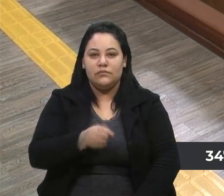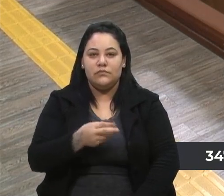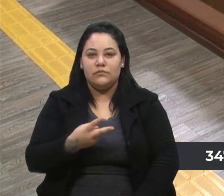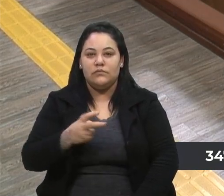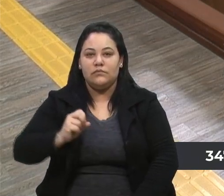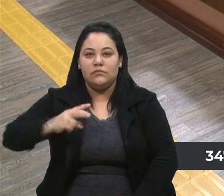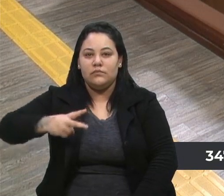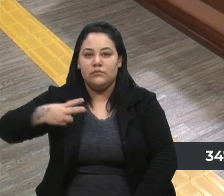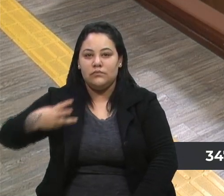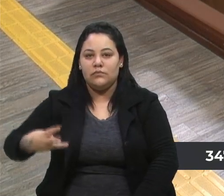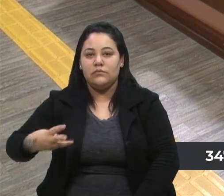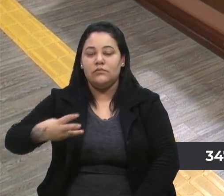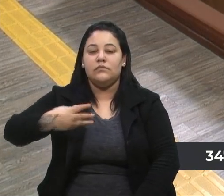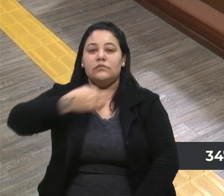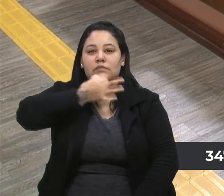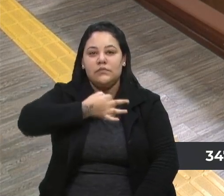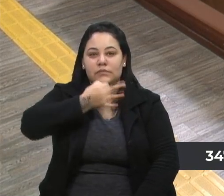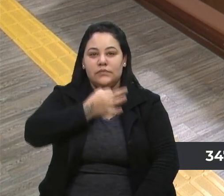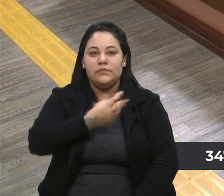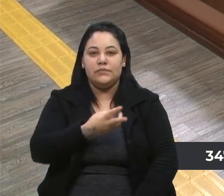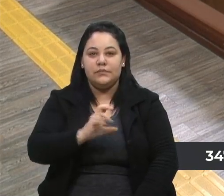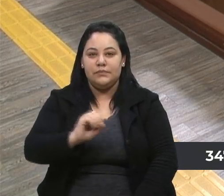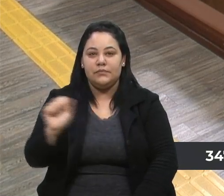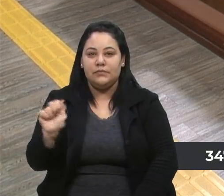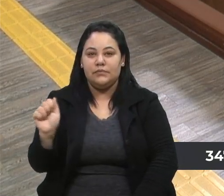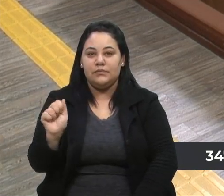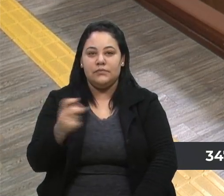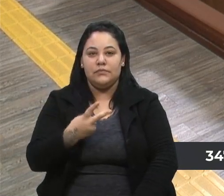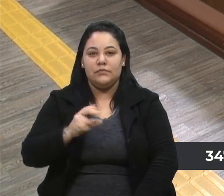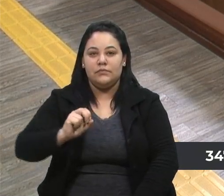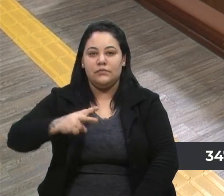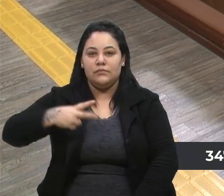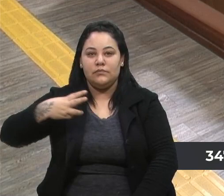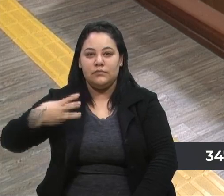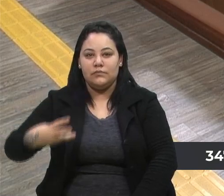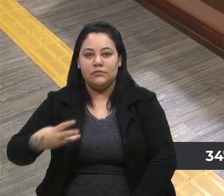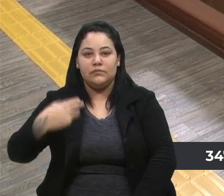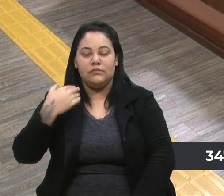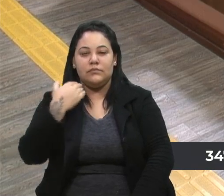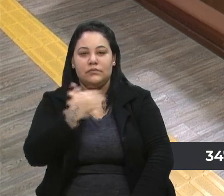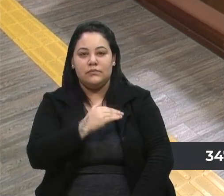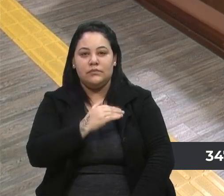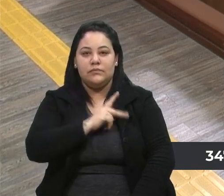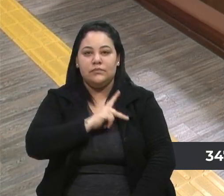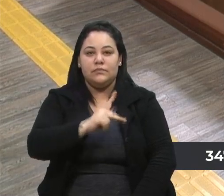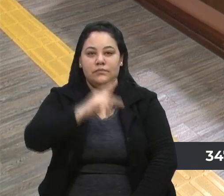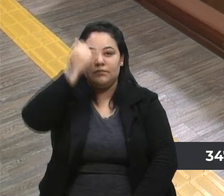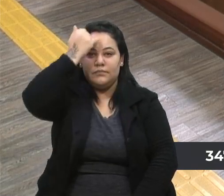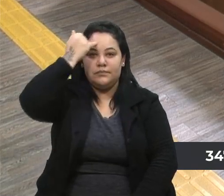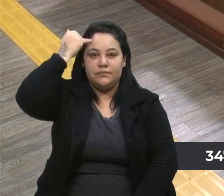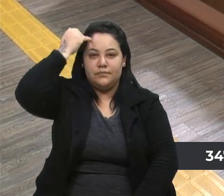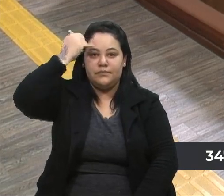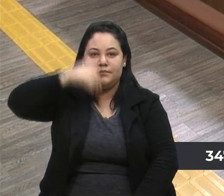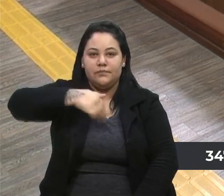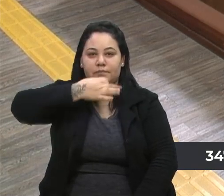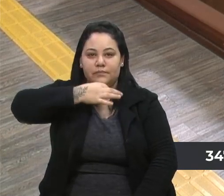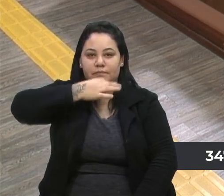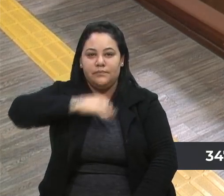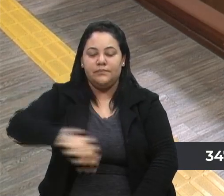704/2023, Caxias do Sul, 30 de agosto de 2023, ao senhor vereador José D'Ambrosio, presidente da Câmara Municipal de Caxias do Sul.